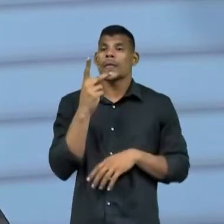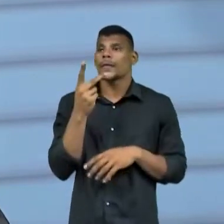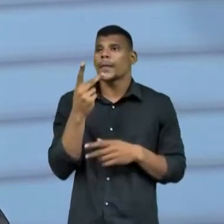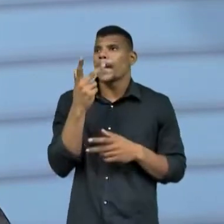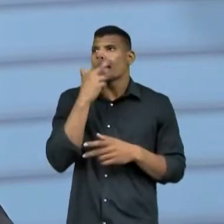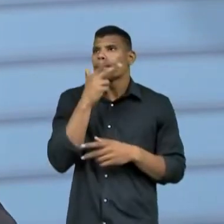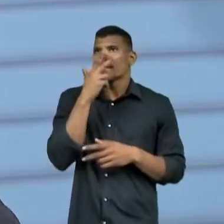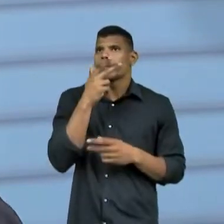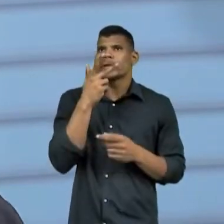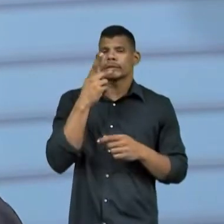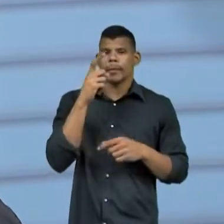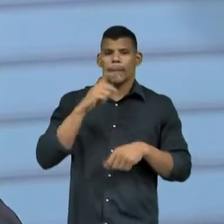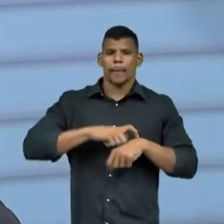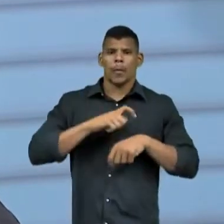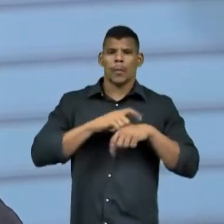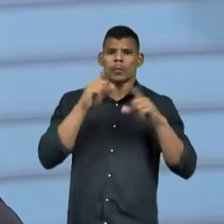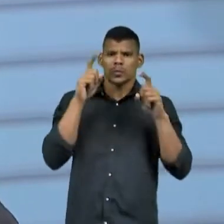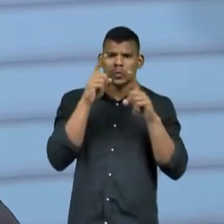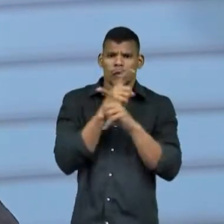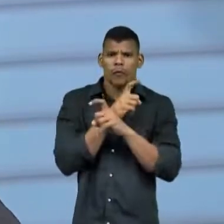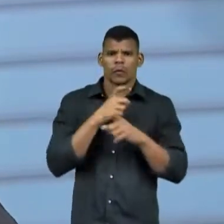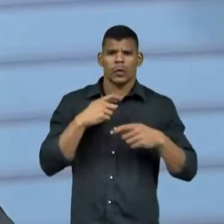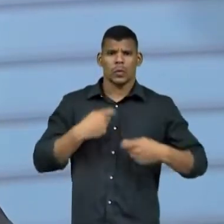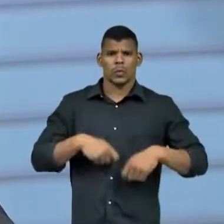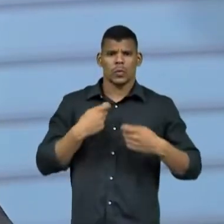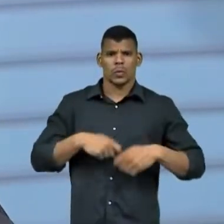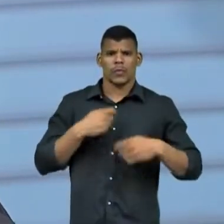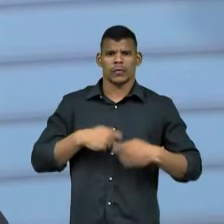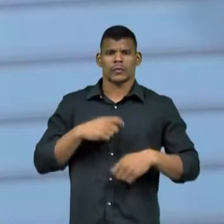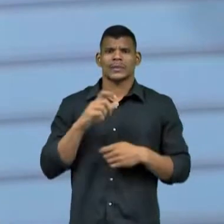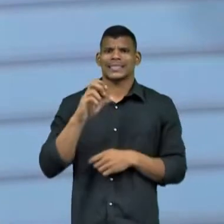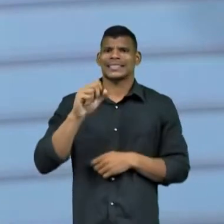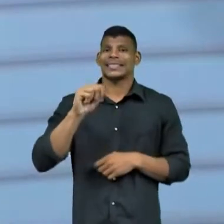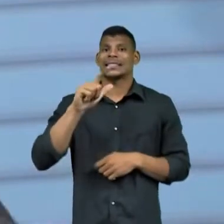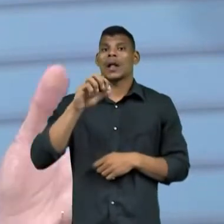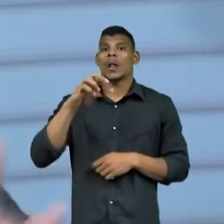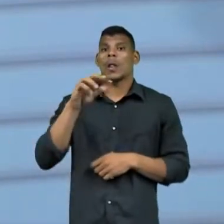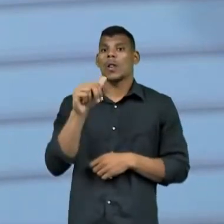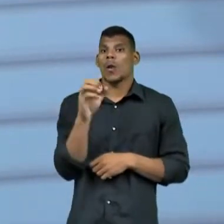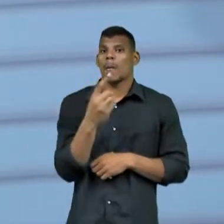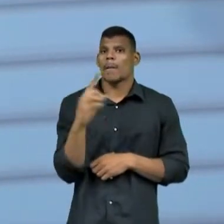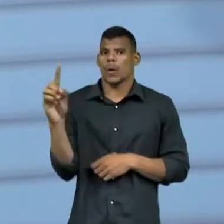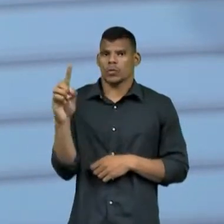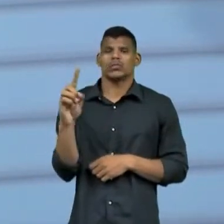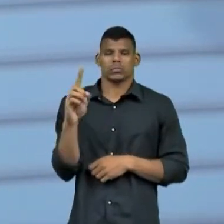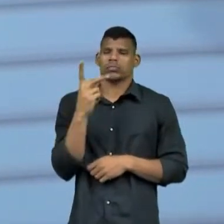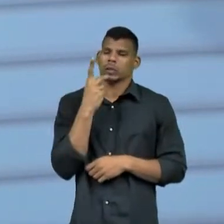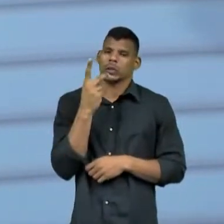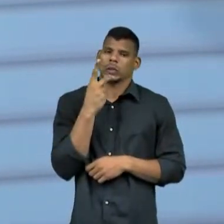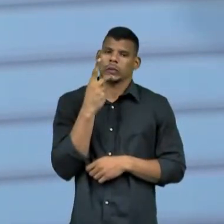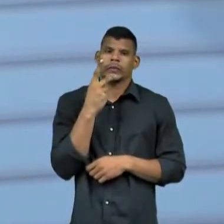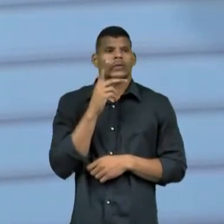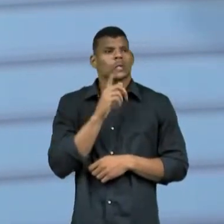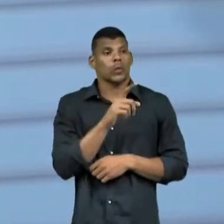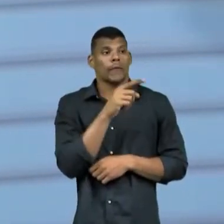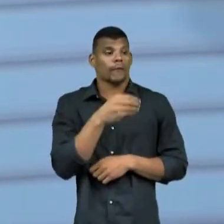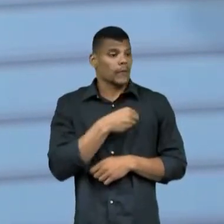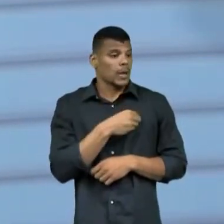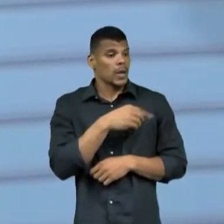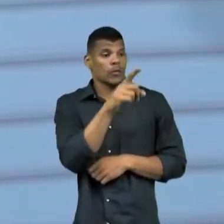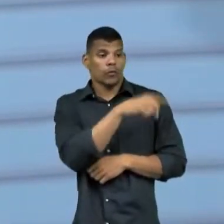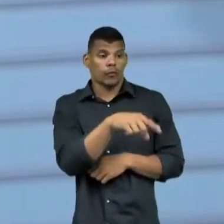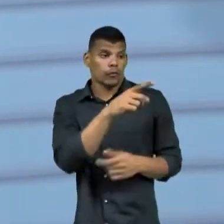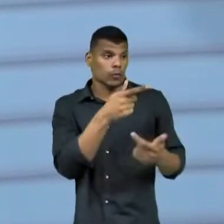muito difícil que el ele tinha que ter uma uma palavra de Salomão ali né certo e ele teve essa palavra né quando ele diz aquele que não tem pecado